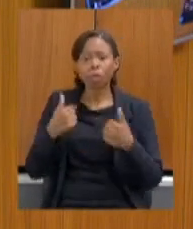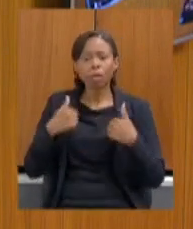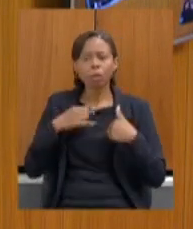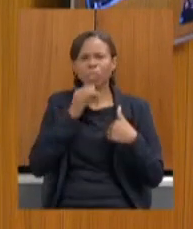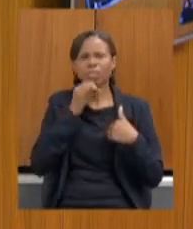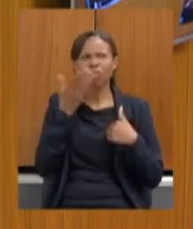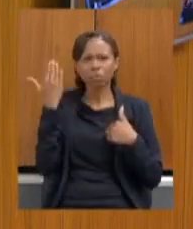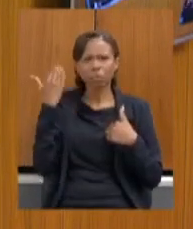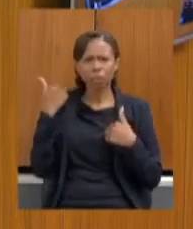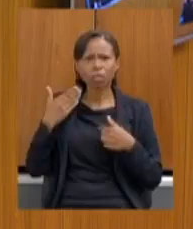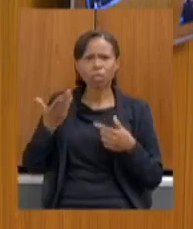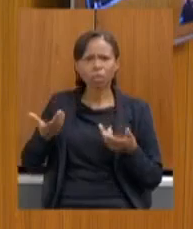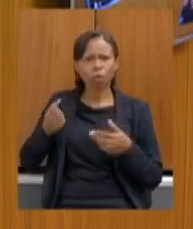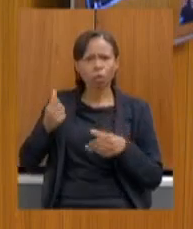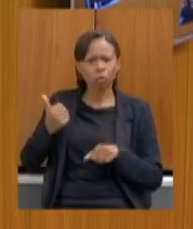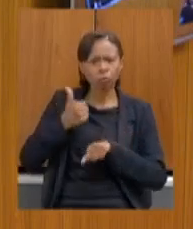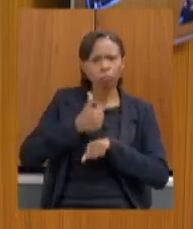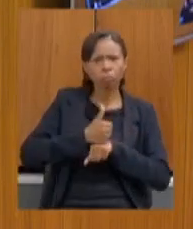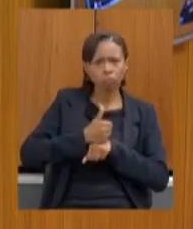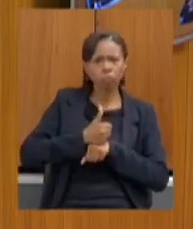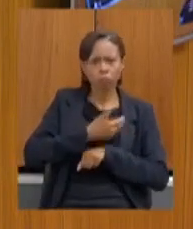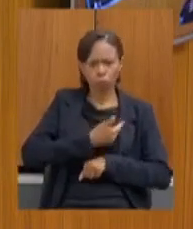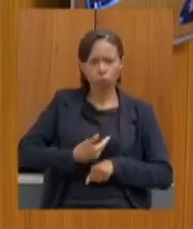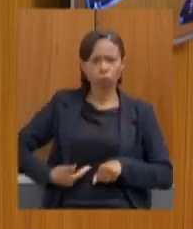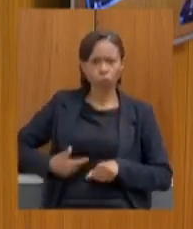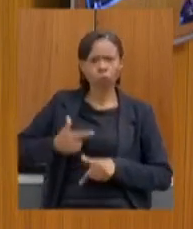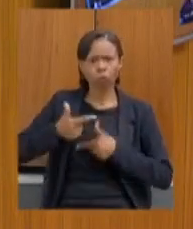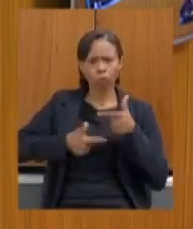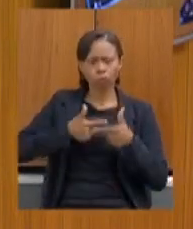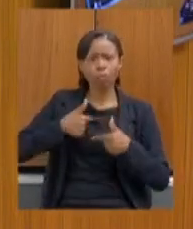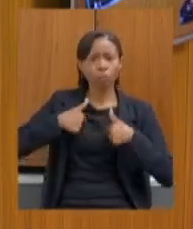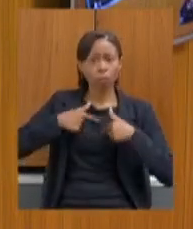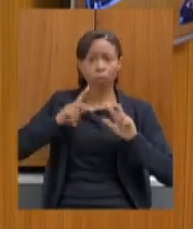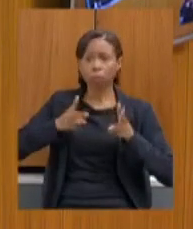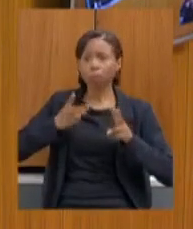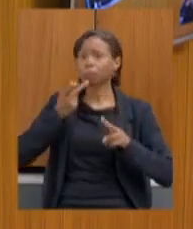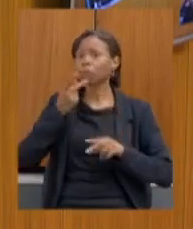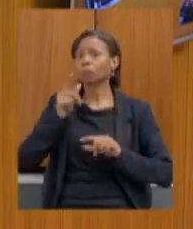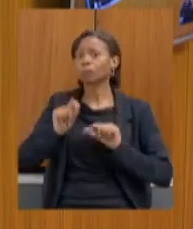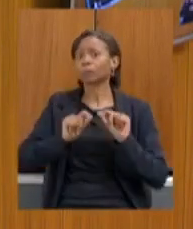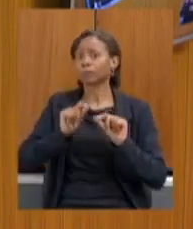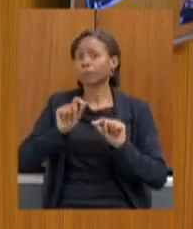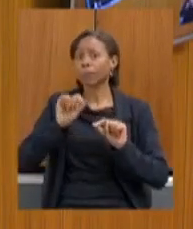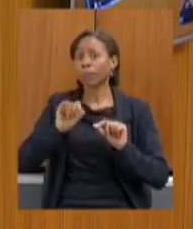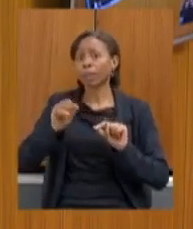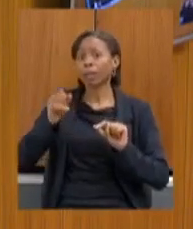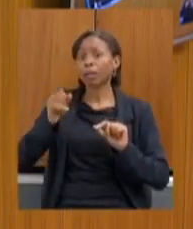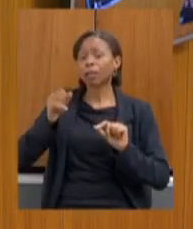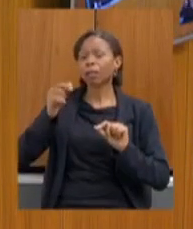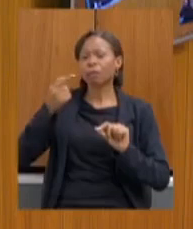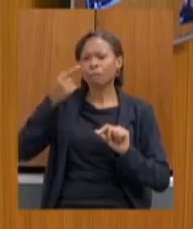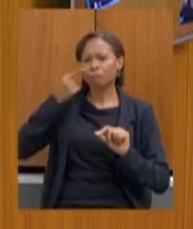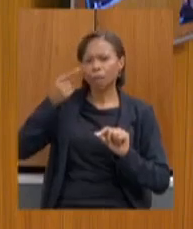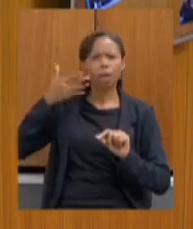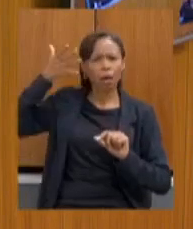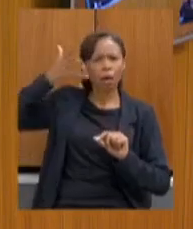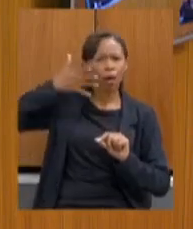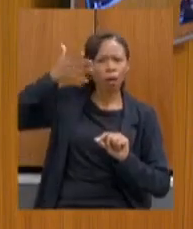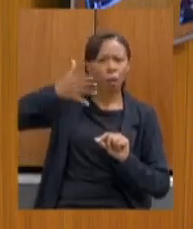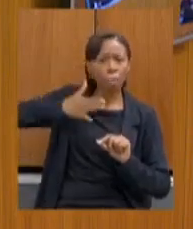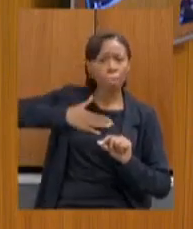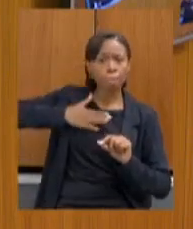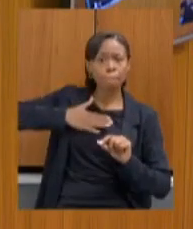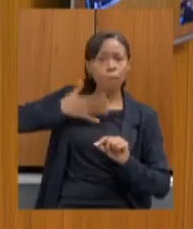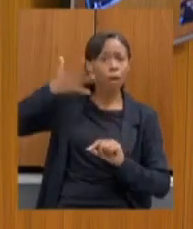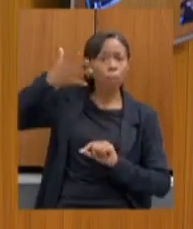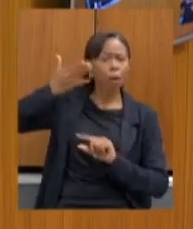na vida pública foi para isso, eu costumo dizer sempre, se pegarem os meus discursos nessa casa, desde quando eu me tornei